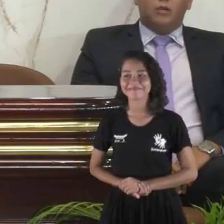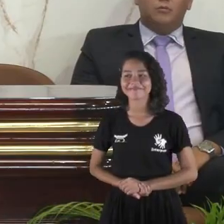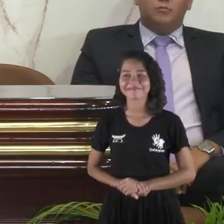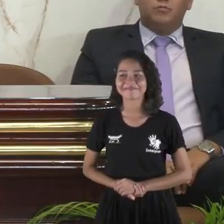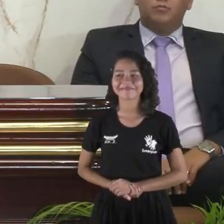Vamos de pé.